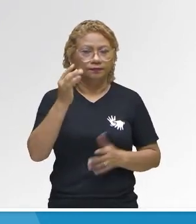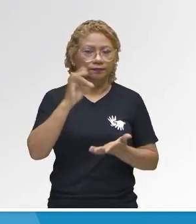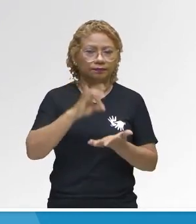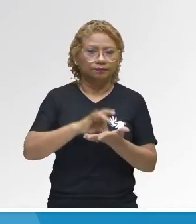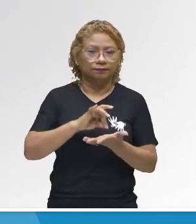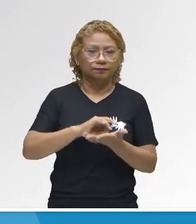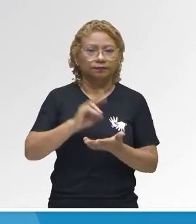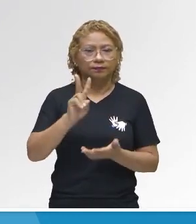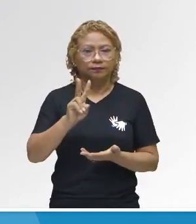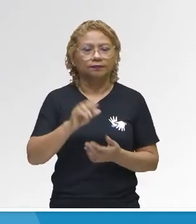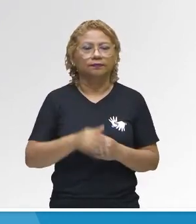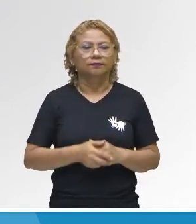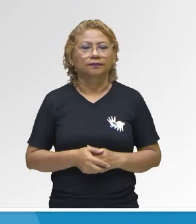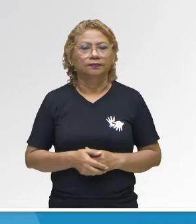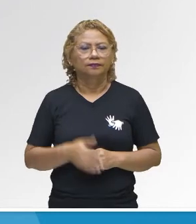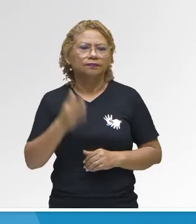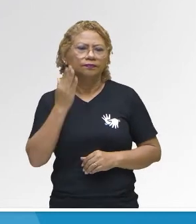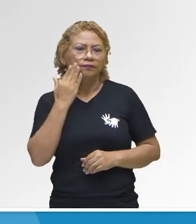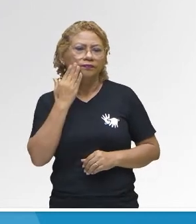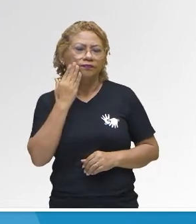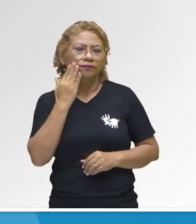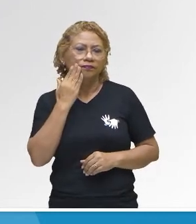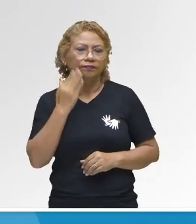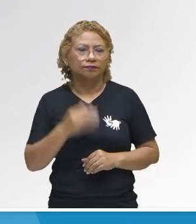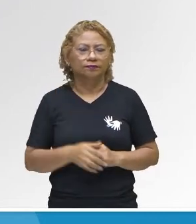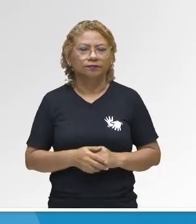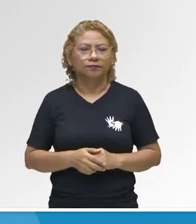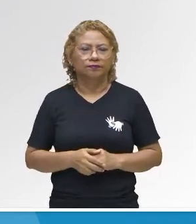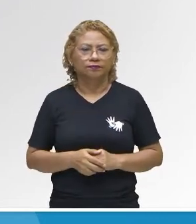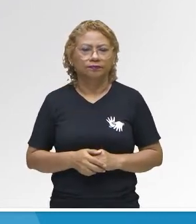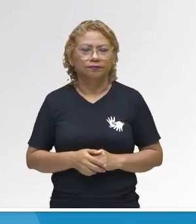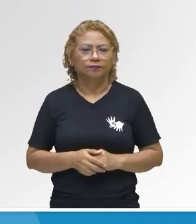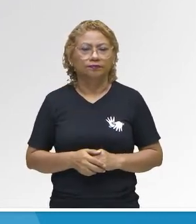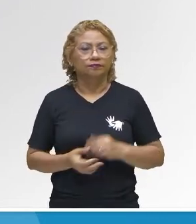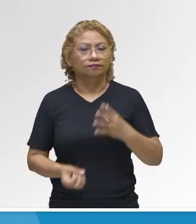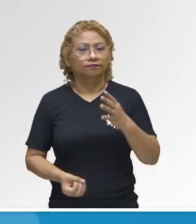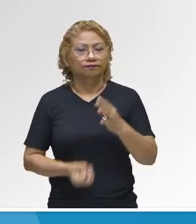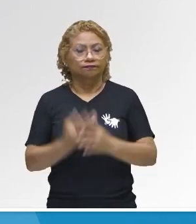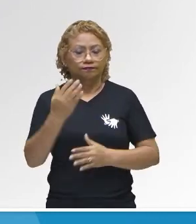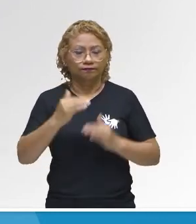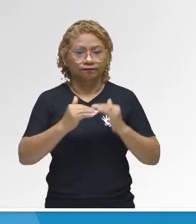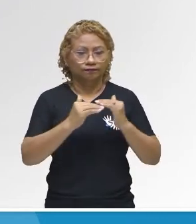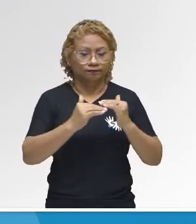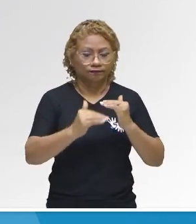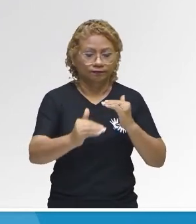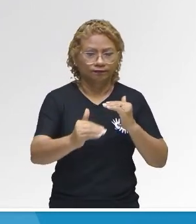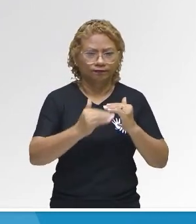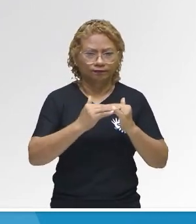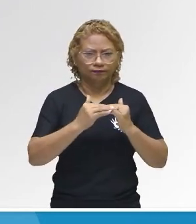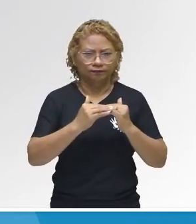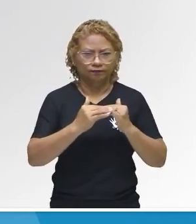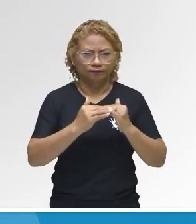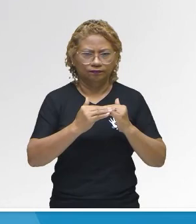um triângulo sobre um plano nem sempre